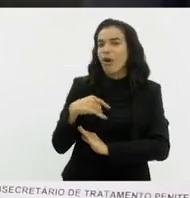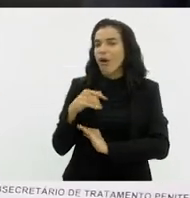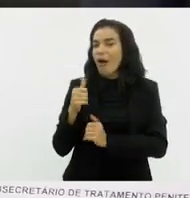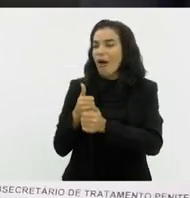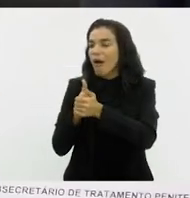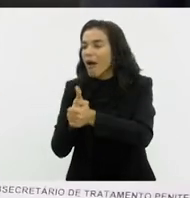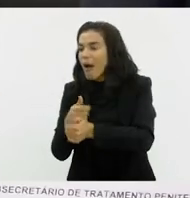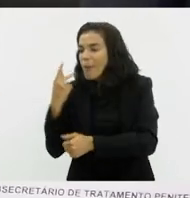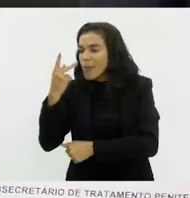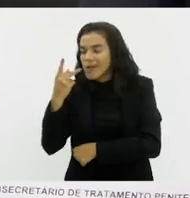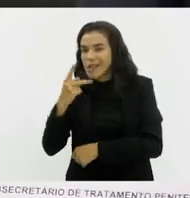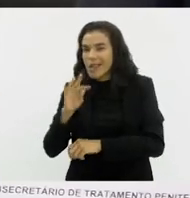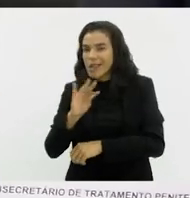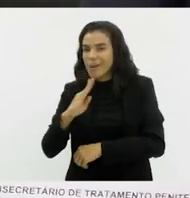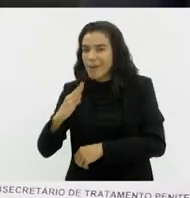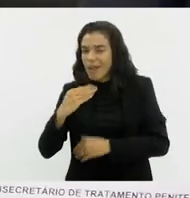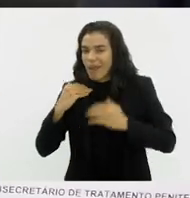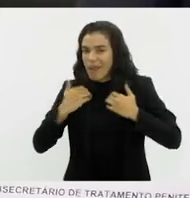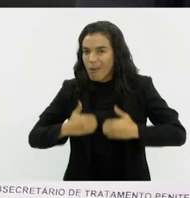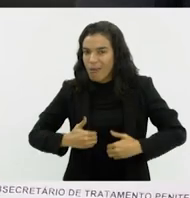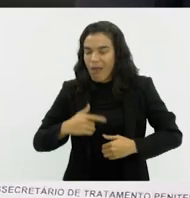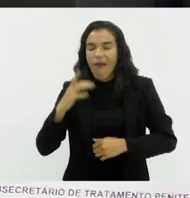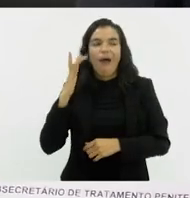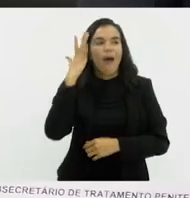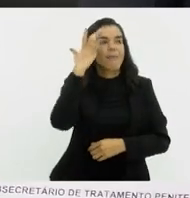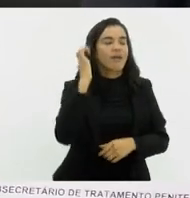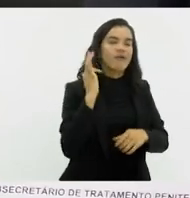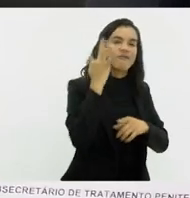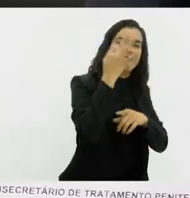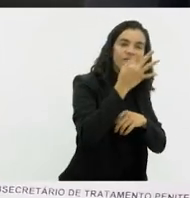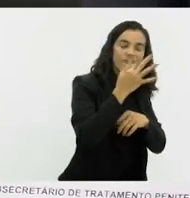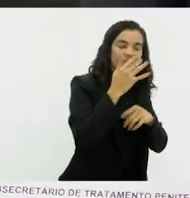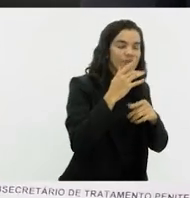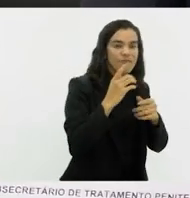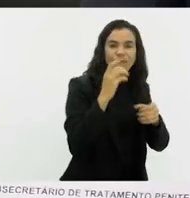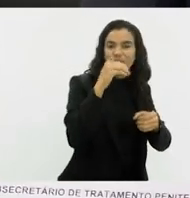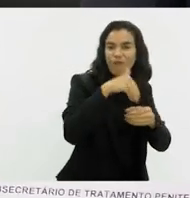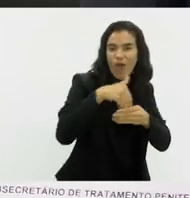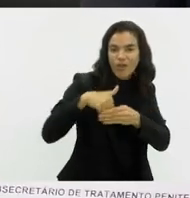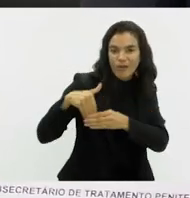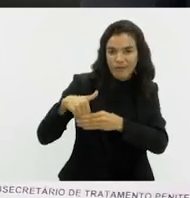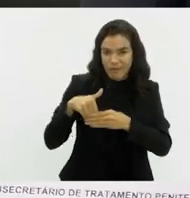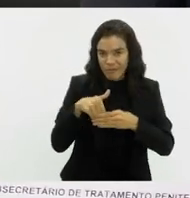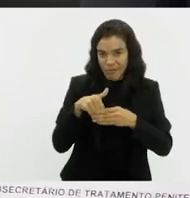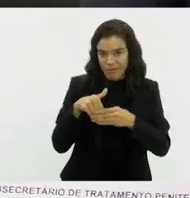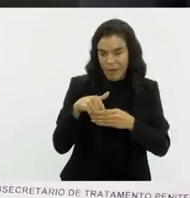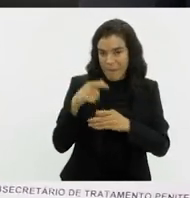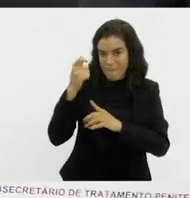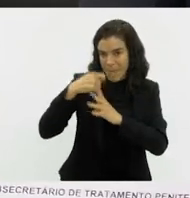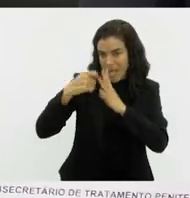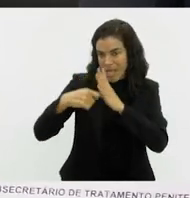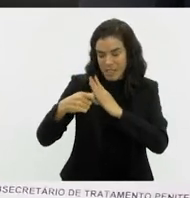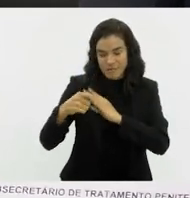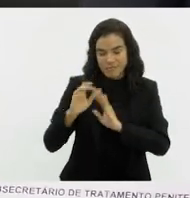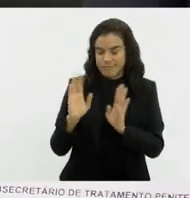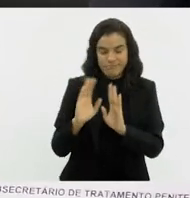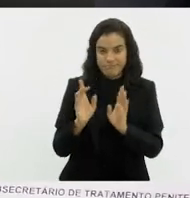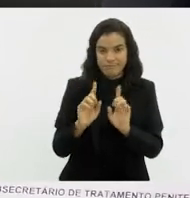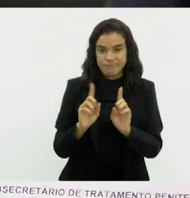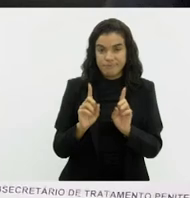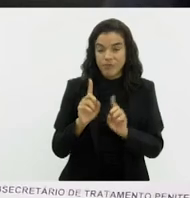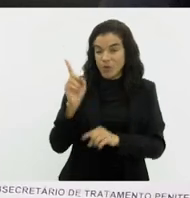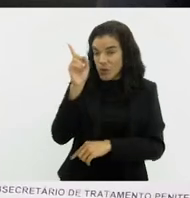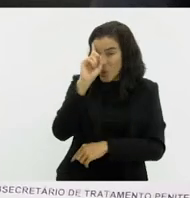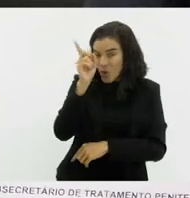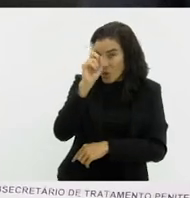a política da tuberculose, aí eu vou embora e só voto um dia, a votação do conselho é de mês em mês. Pelo contrário,